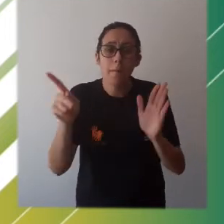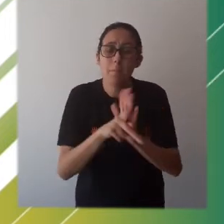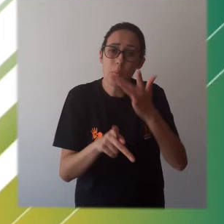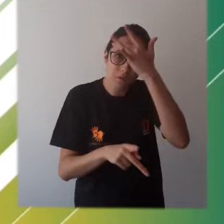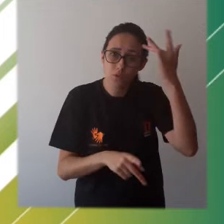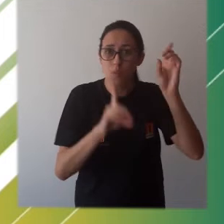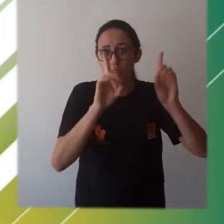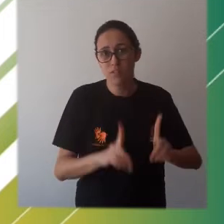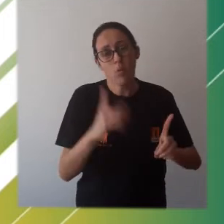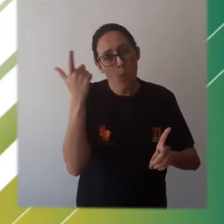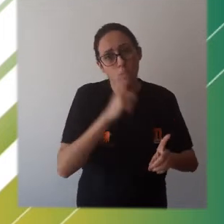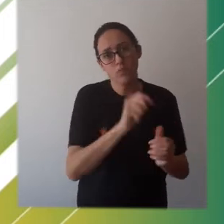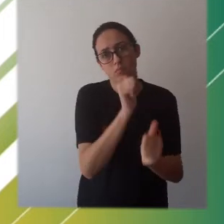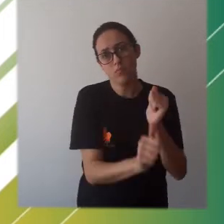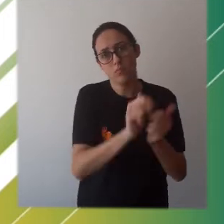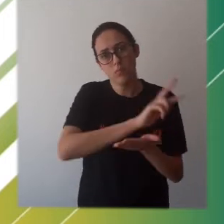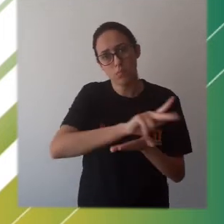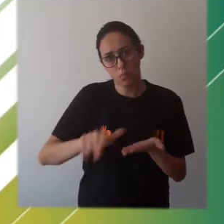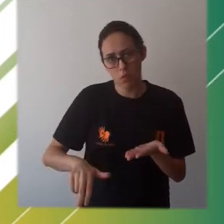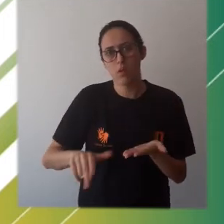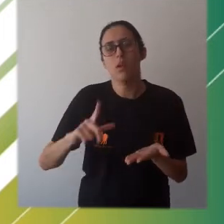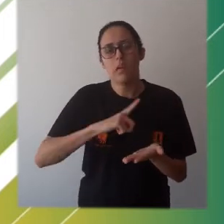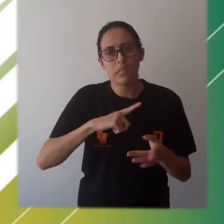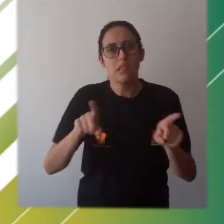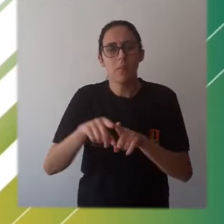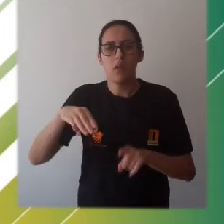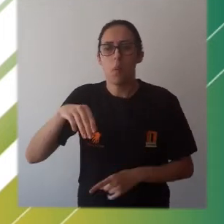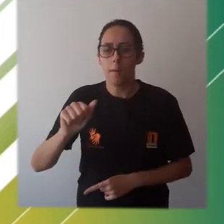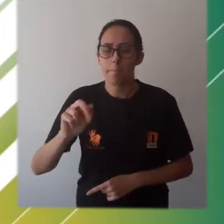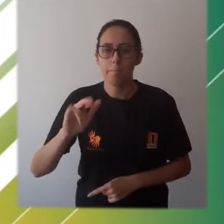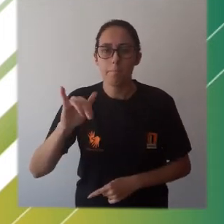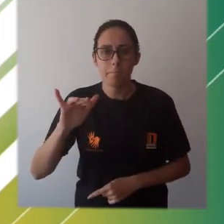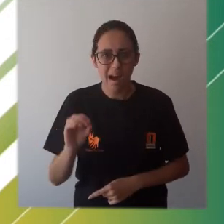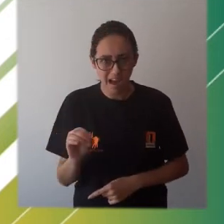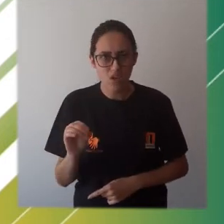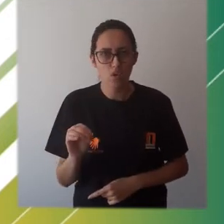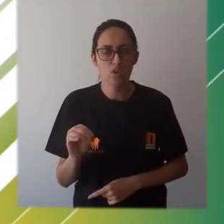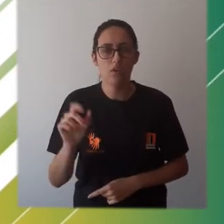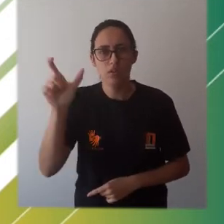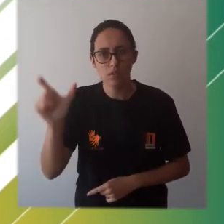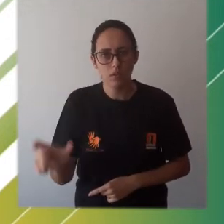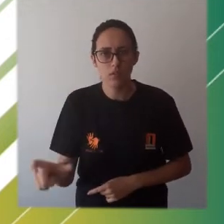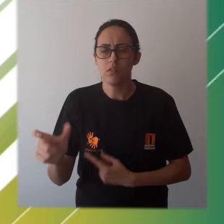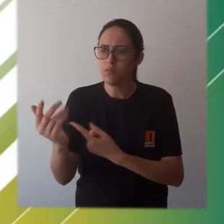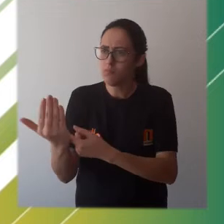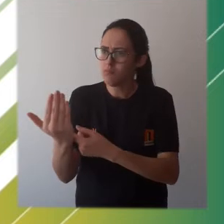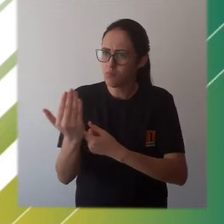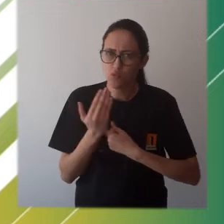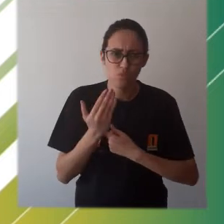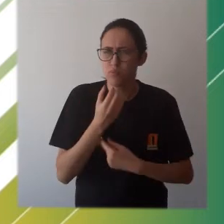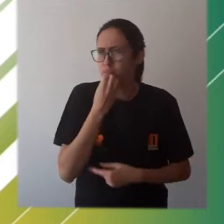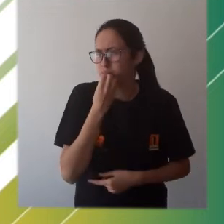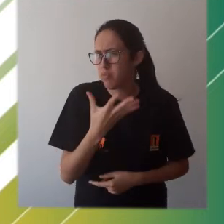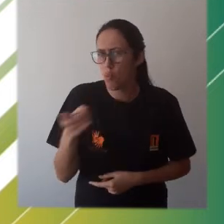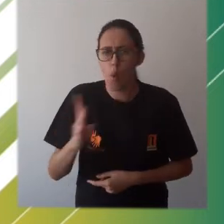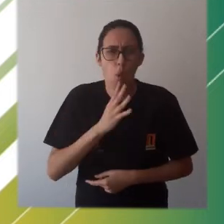para o paradesporto, onde nós temos dentro dela o Mário Sérgio, né, que é uma